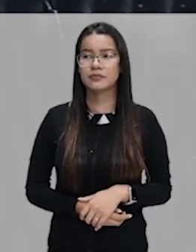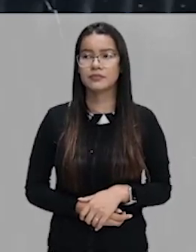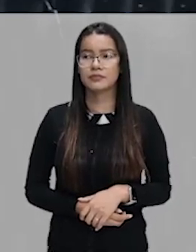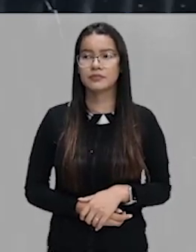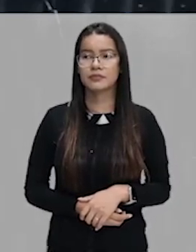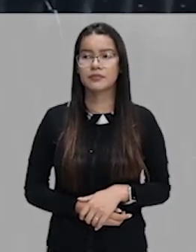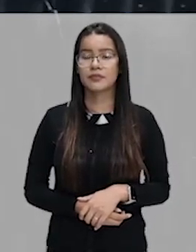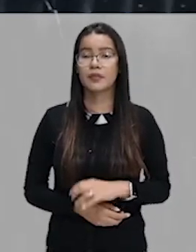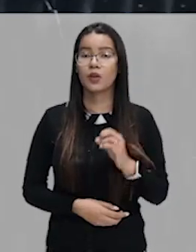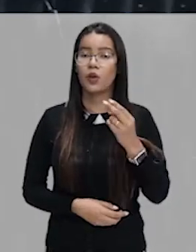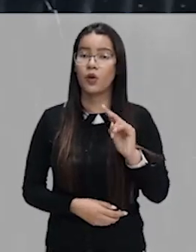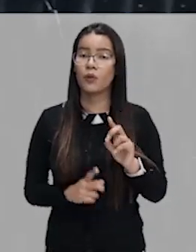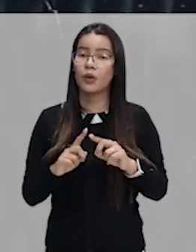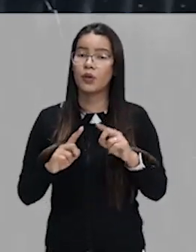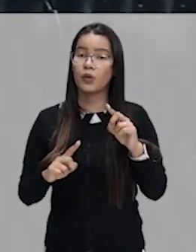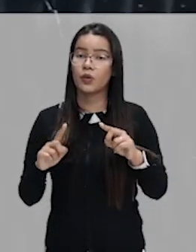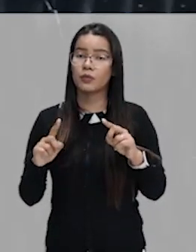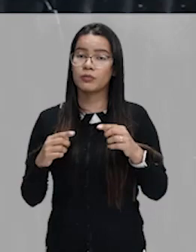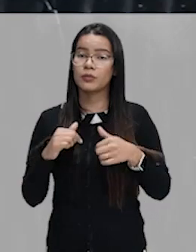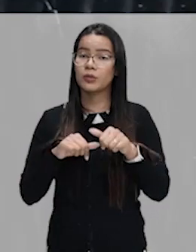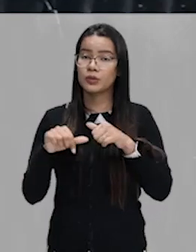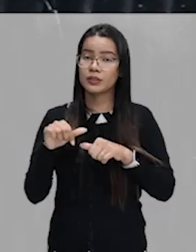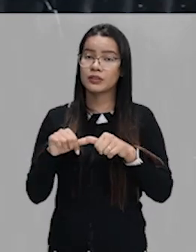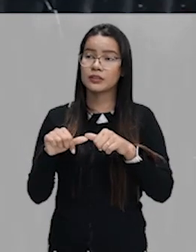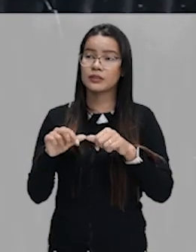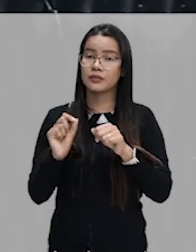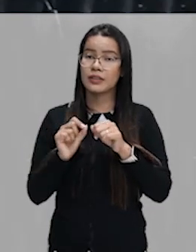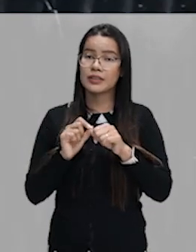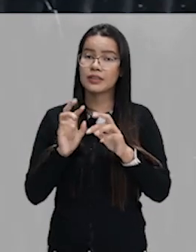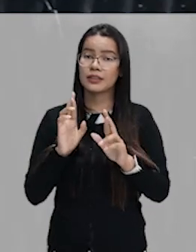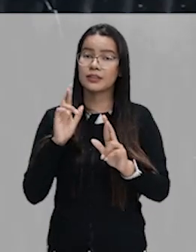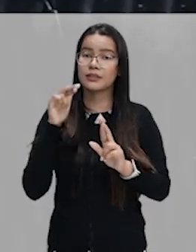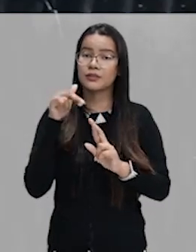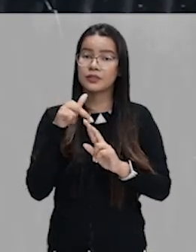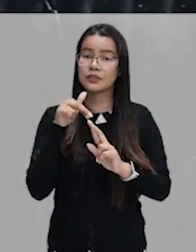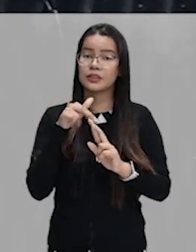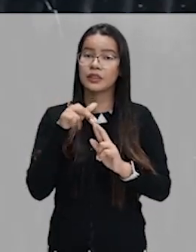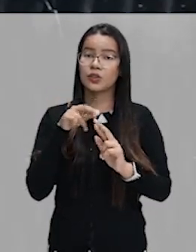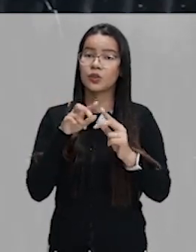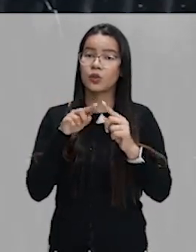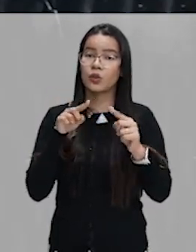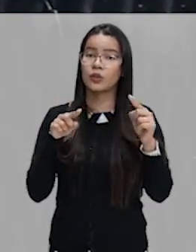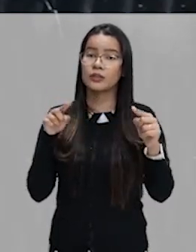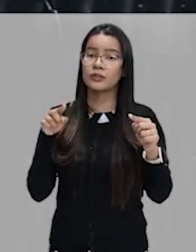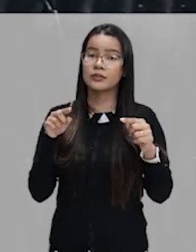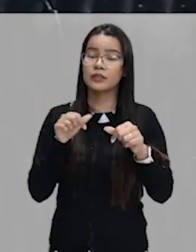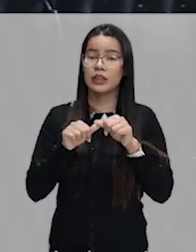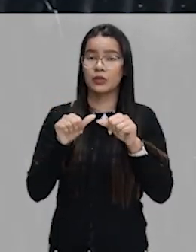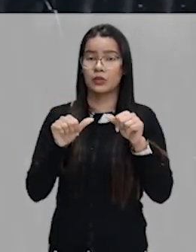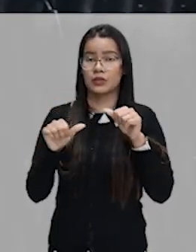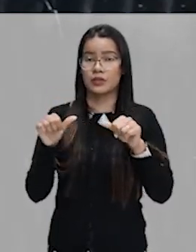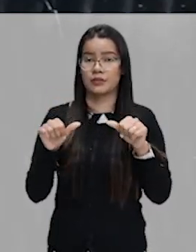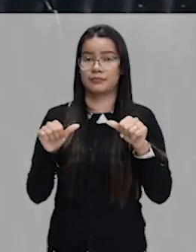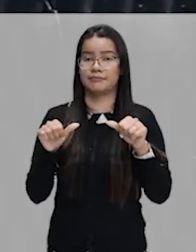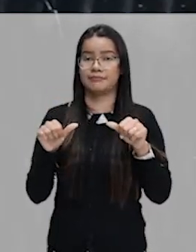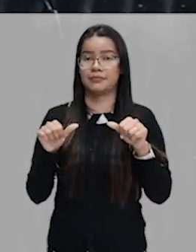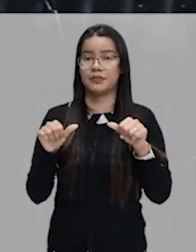a forma contraída, there weren't, fazendo a referência da contração, juntando